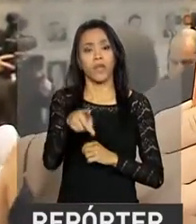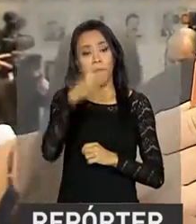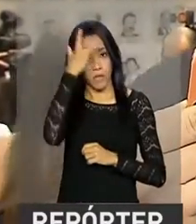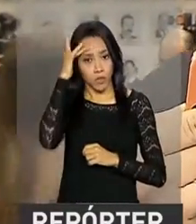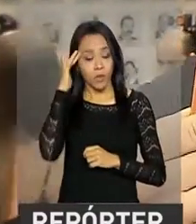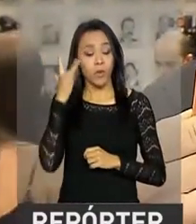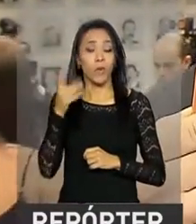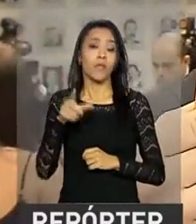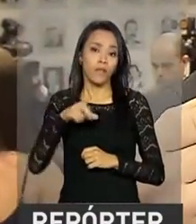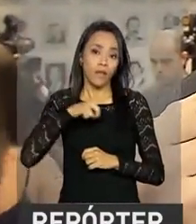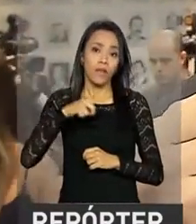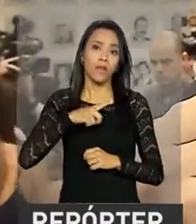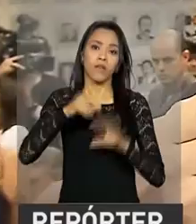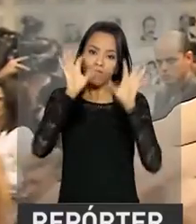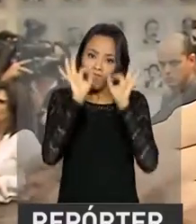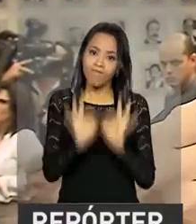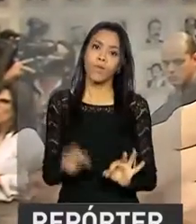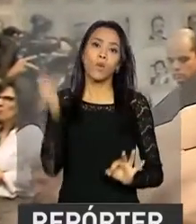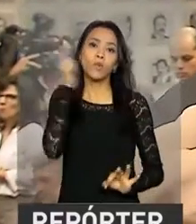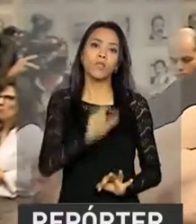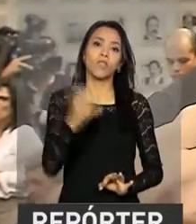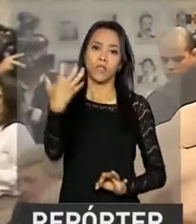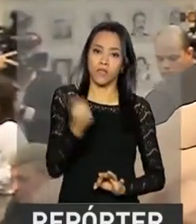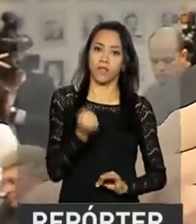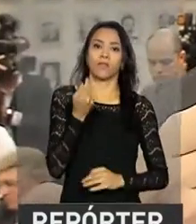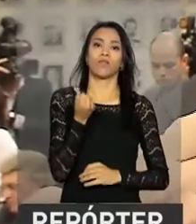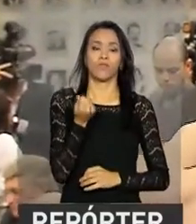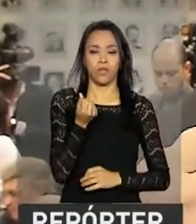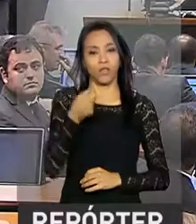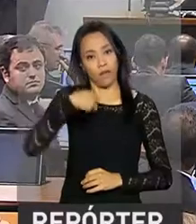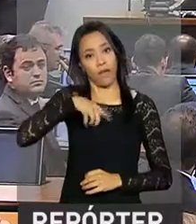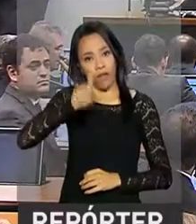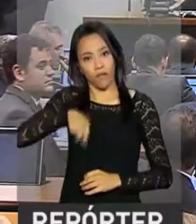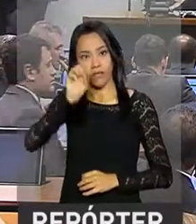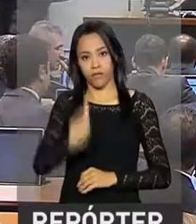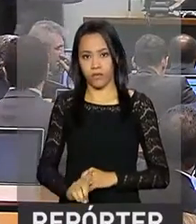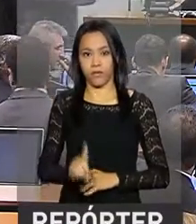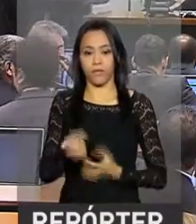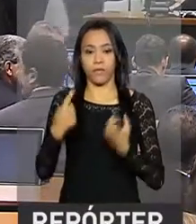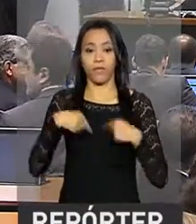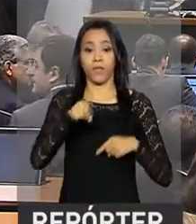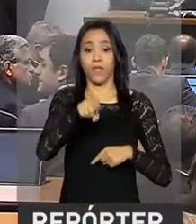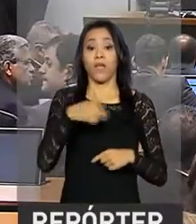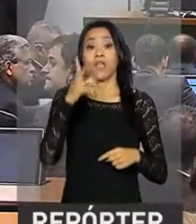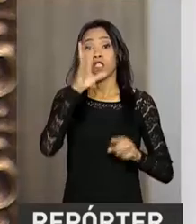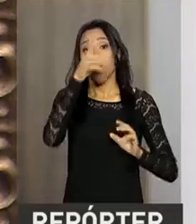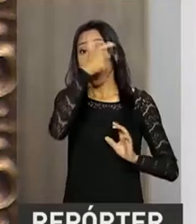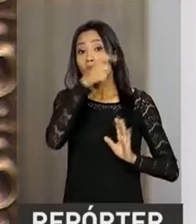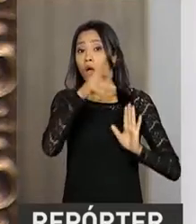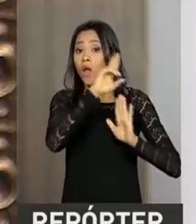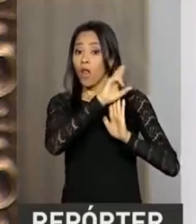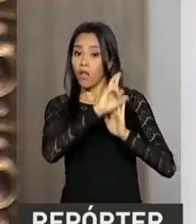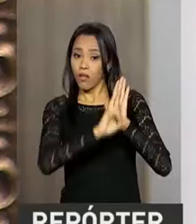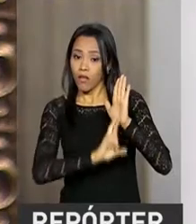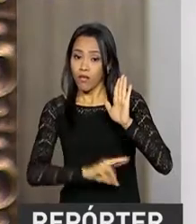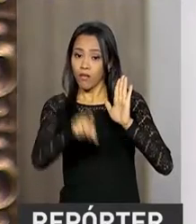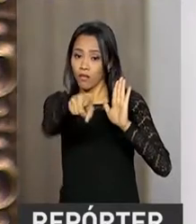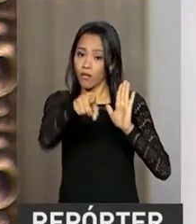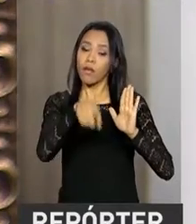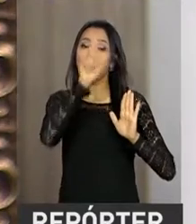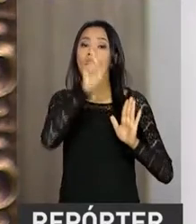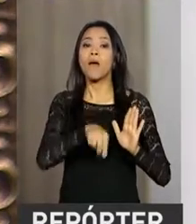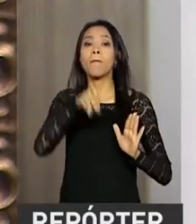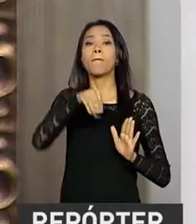aposentar venha efetivamente a receber o que têm direito já a relatoria ficou a cargo de arthur oliveira maia do